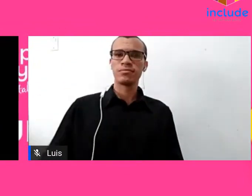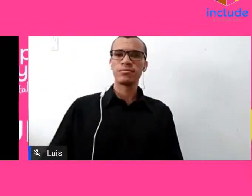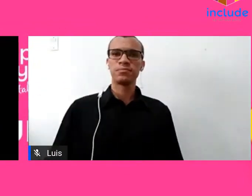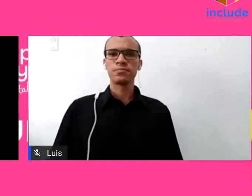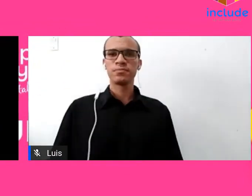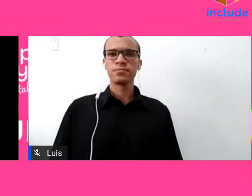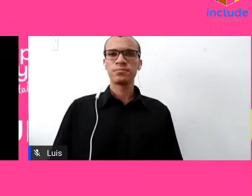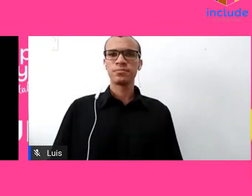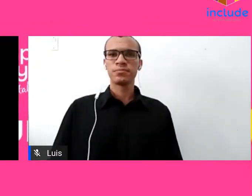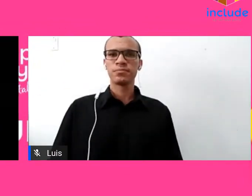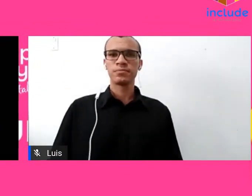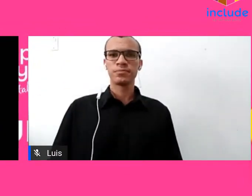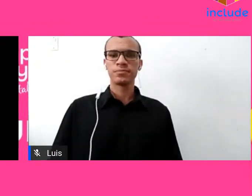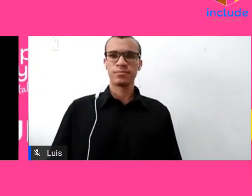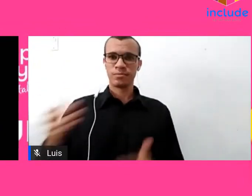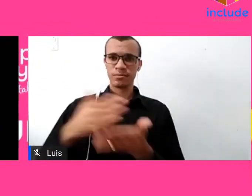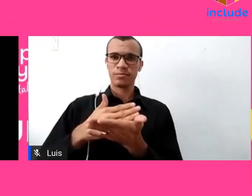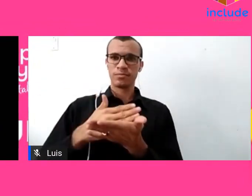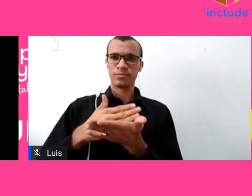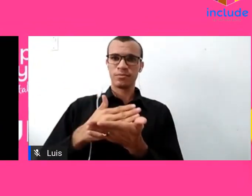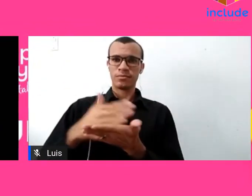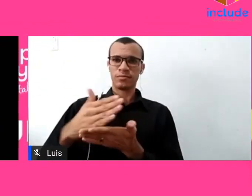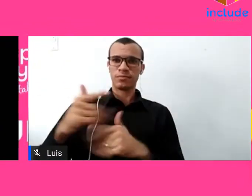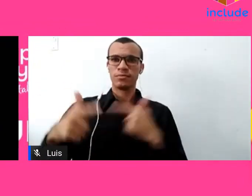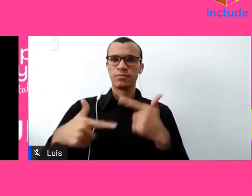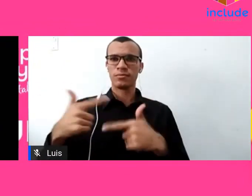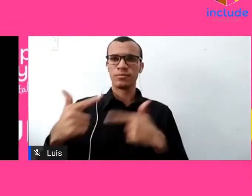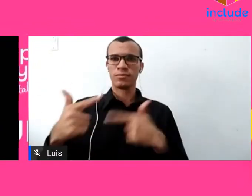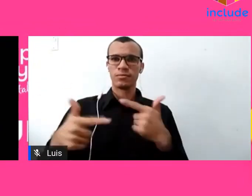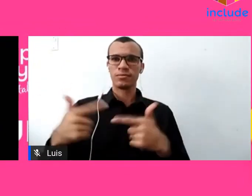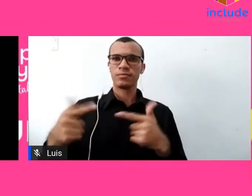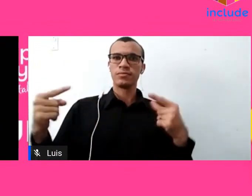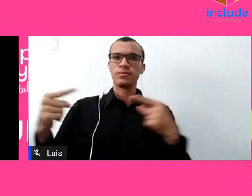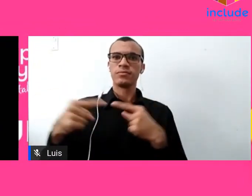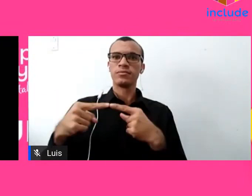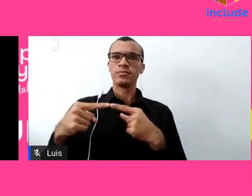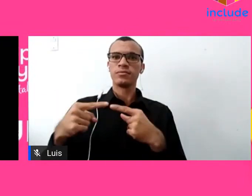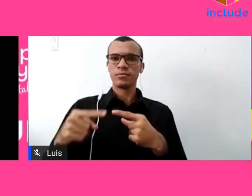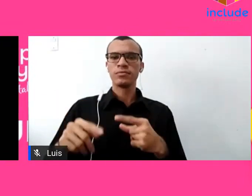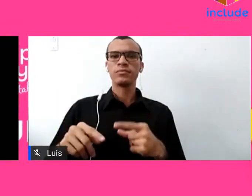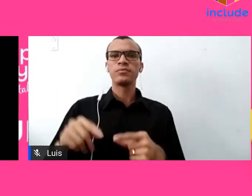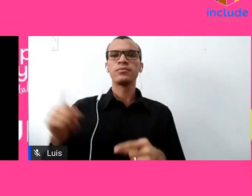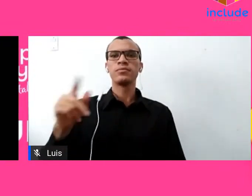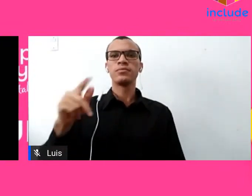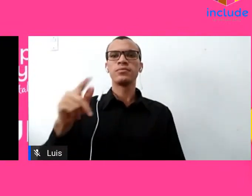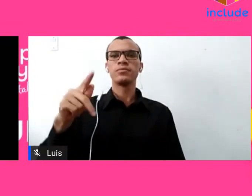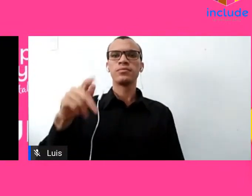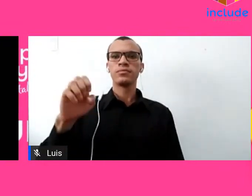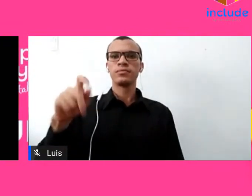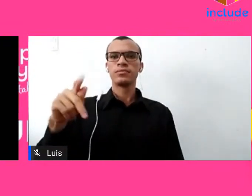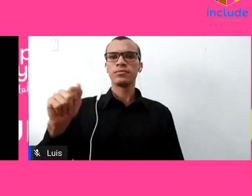O começo desse trabalho vai ser baseado em uma técnica chamada Pepakura.